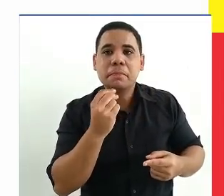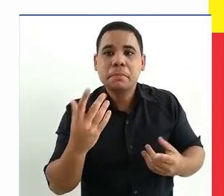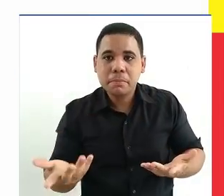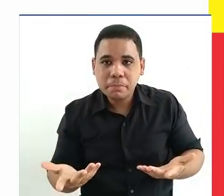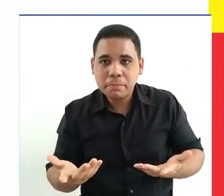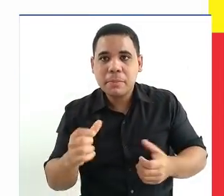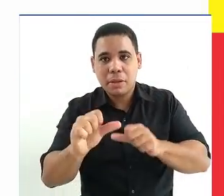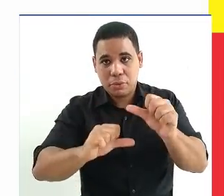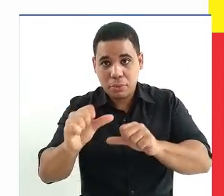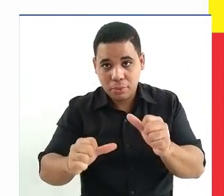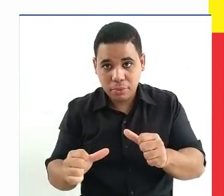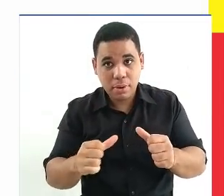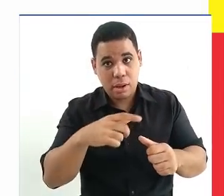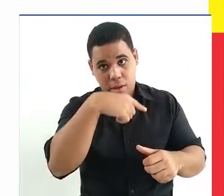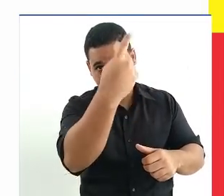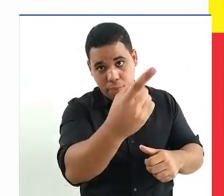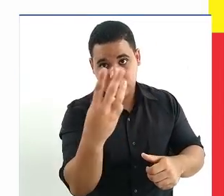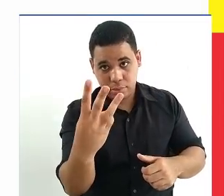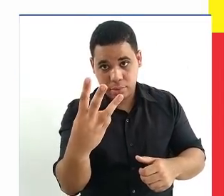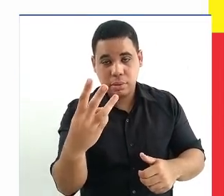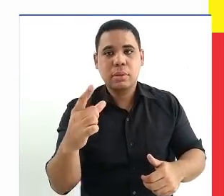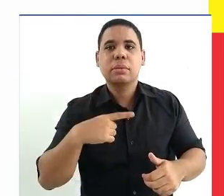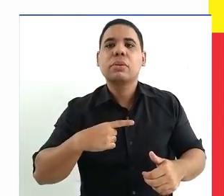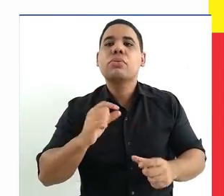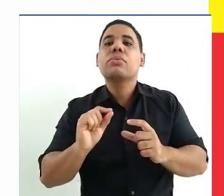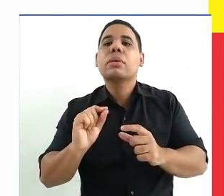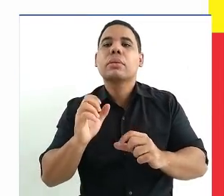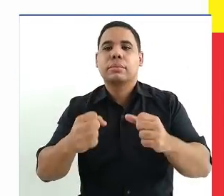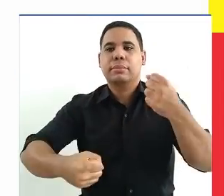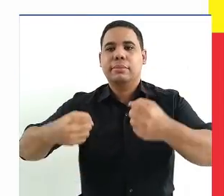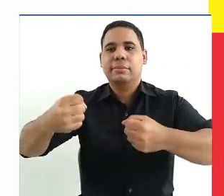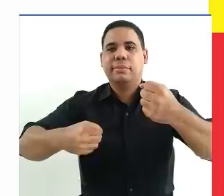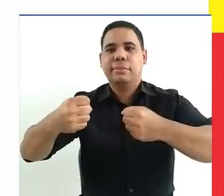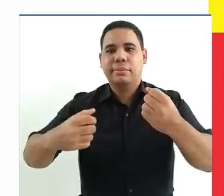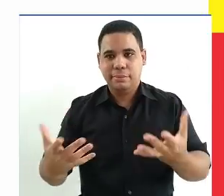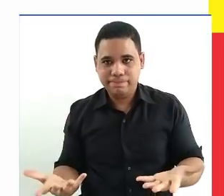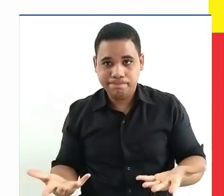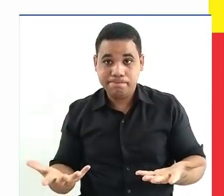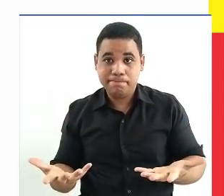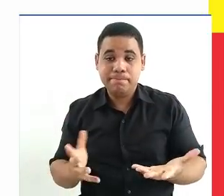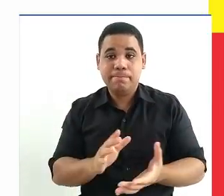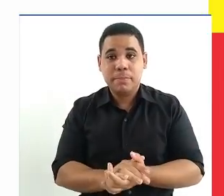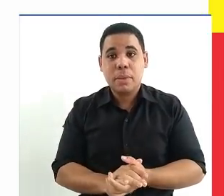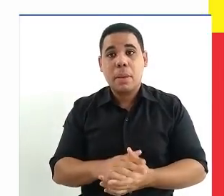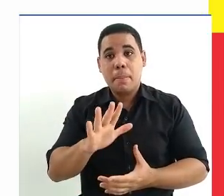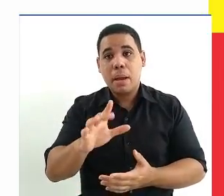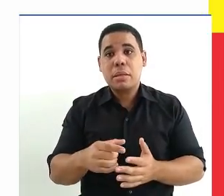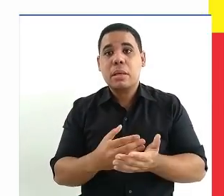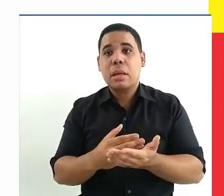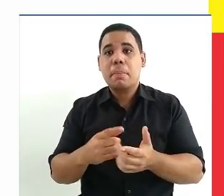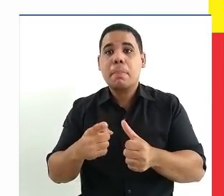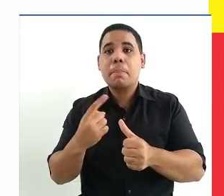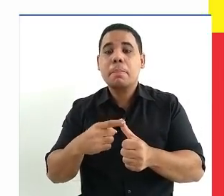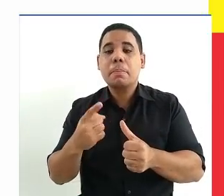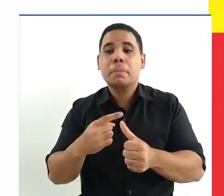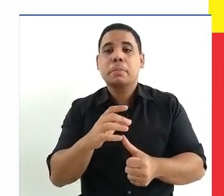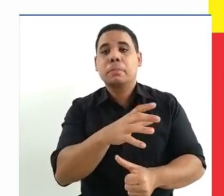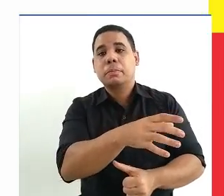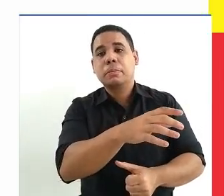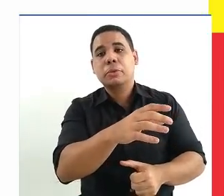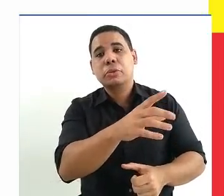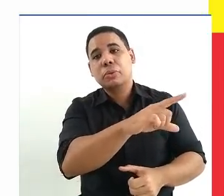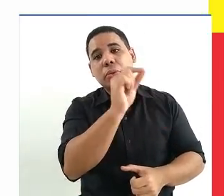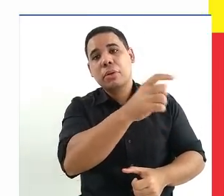que tem o carro. Mas caso ele tenha escolhido já inicialmente a porta com o carro, se ele faz a troca